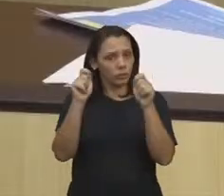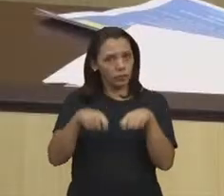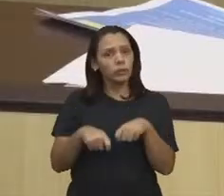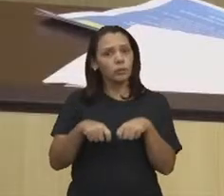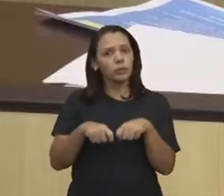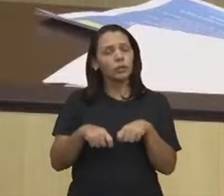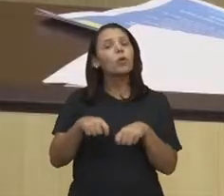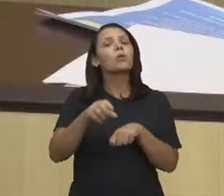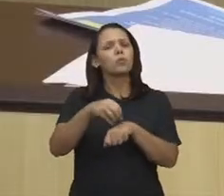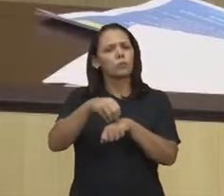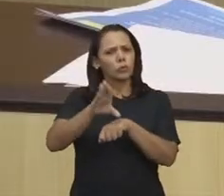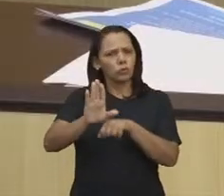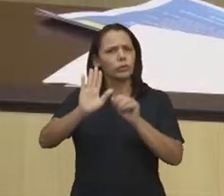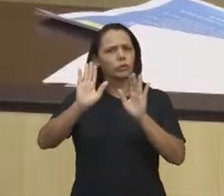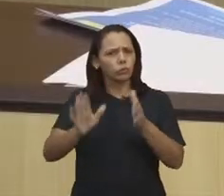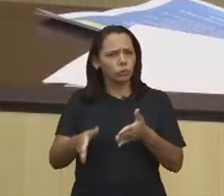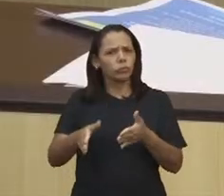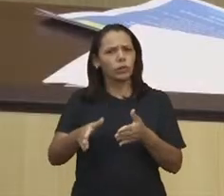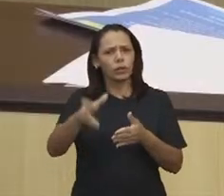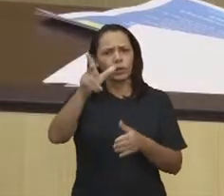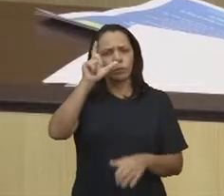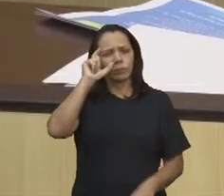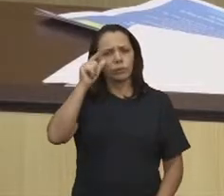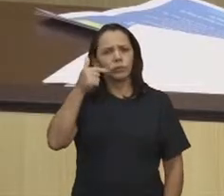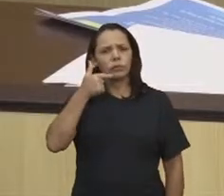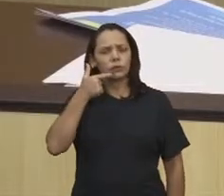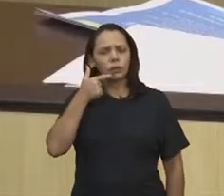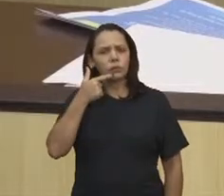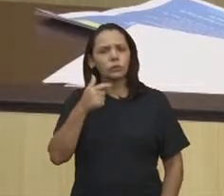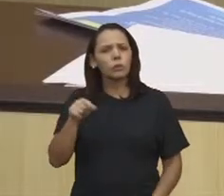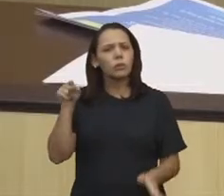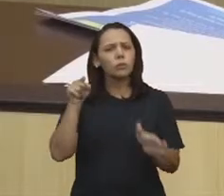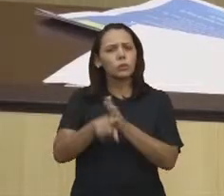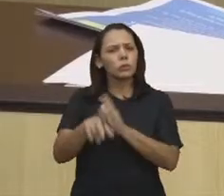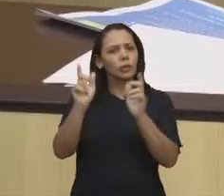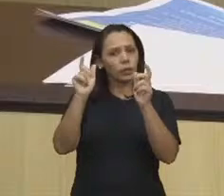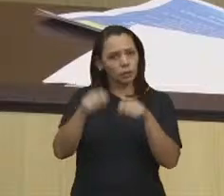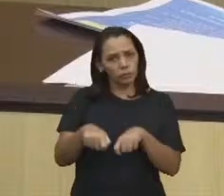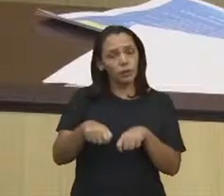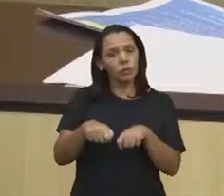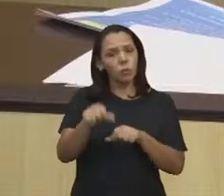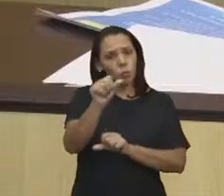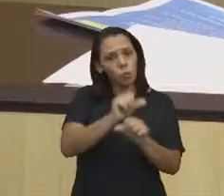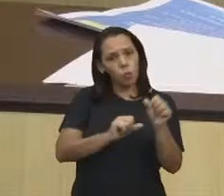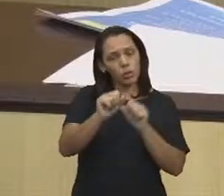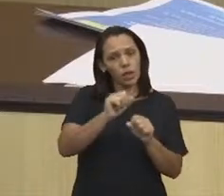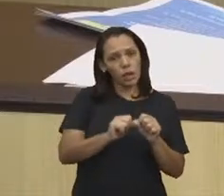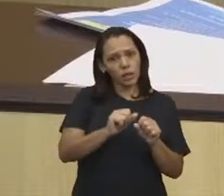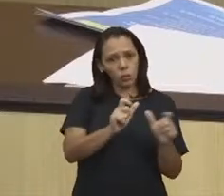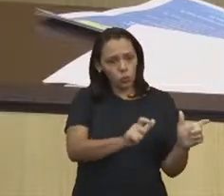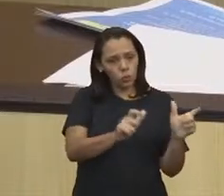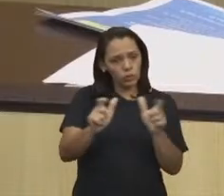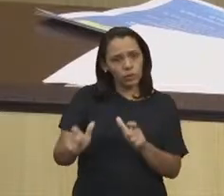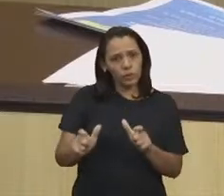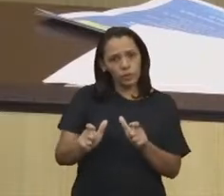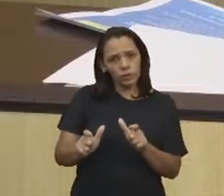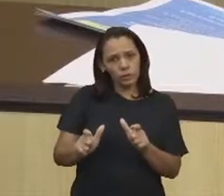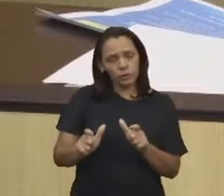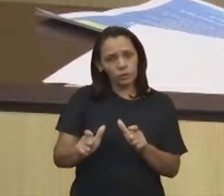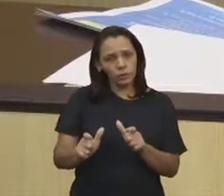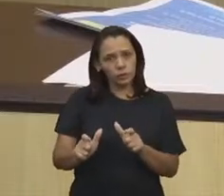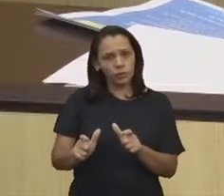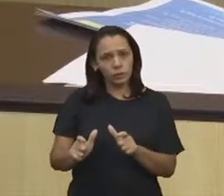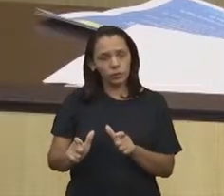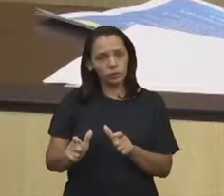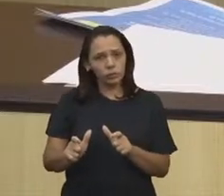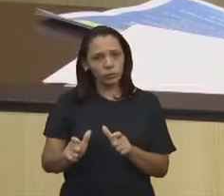fizemos uma indicação, nosso prefeito Celso Florencio, né, a possibilidade de estar mudando esse leve, que é